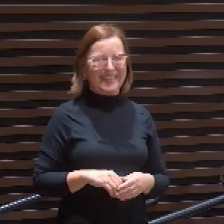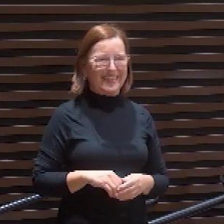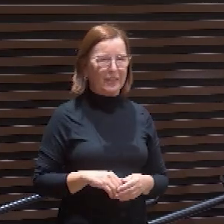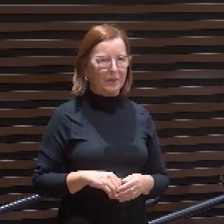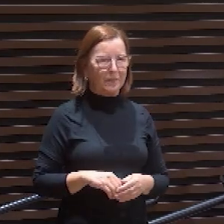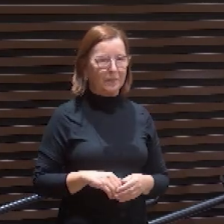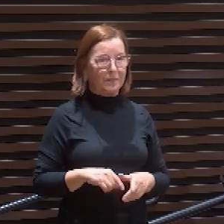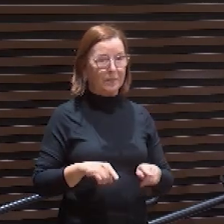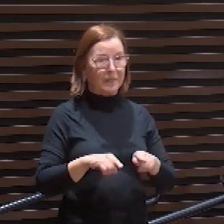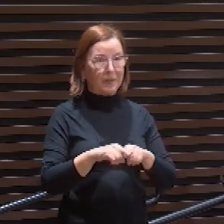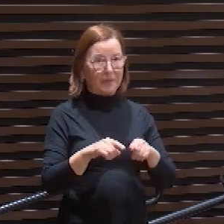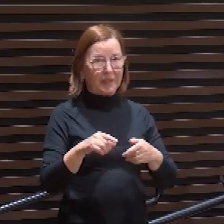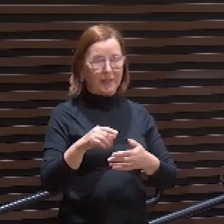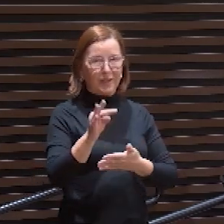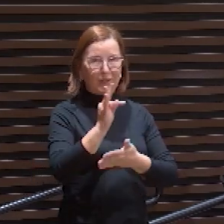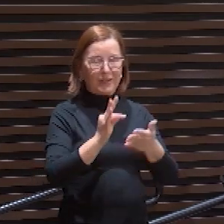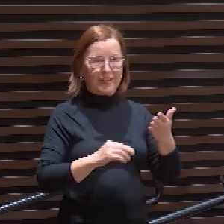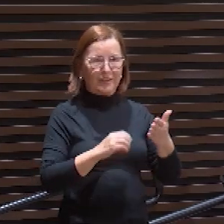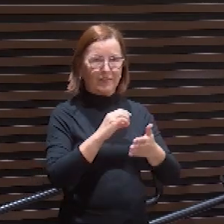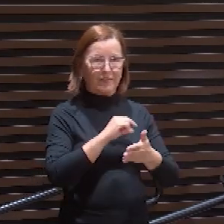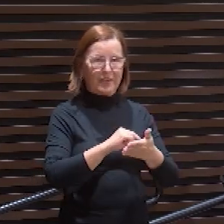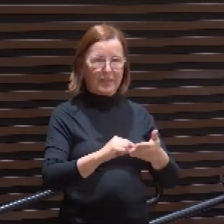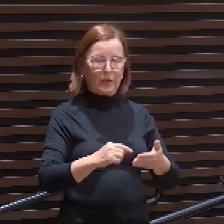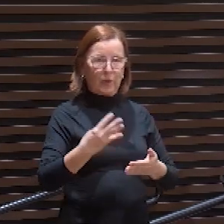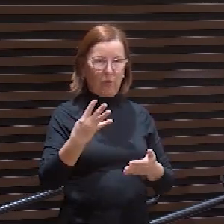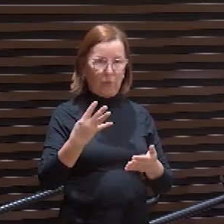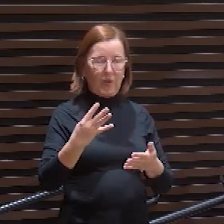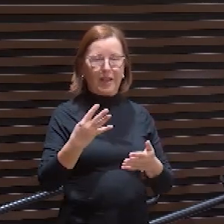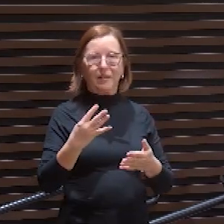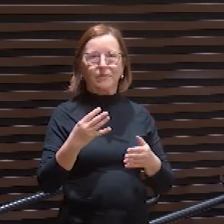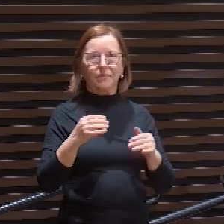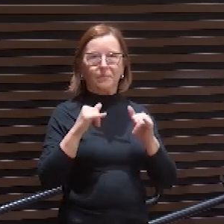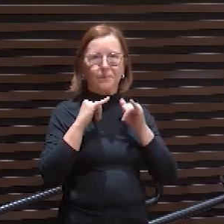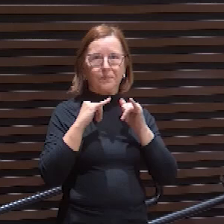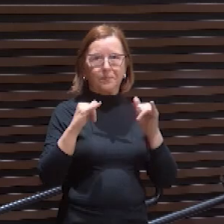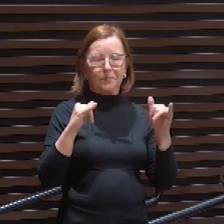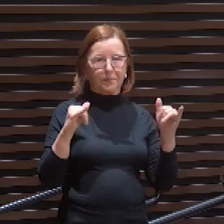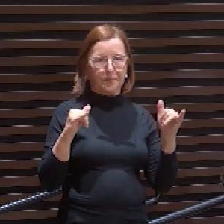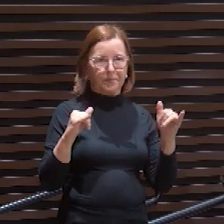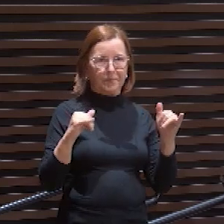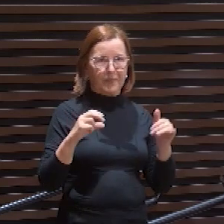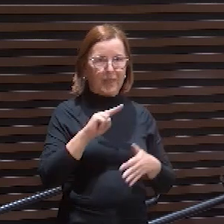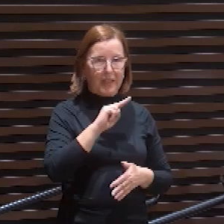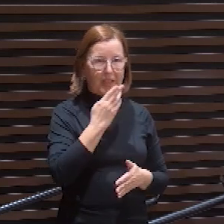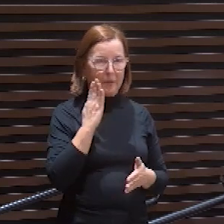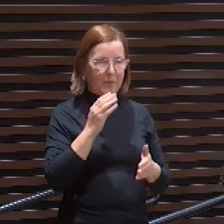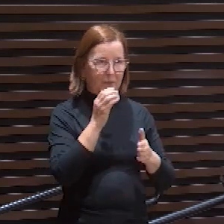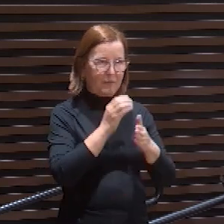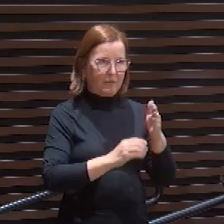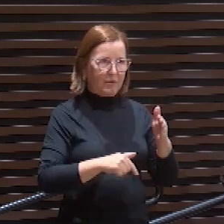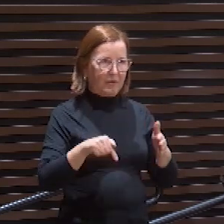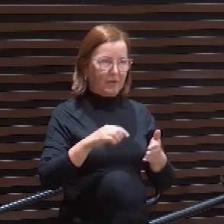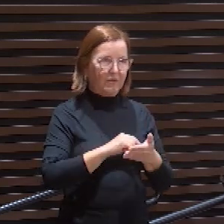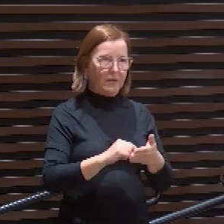Mas o nosso texto no versículo 4 começa assim. Hebreus 7, 4.